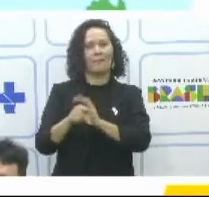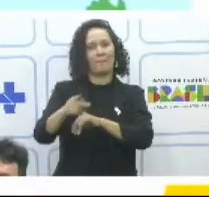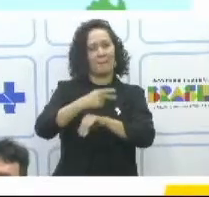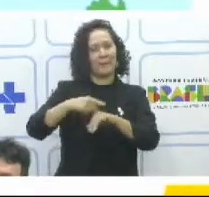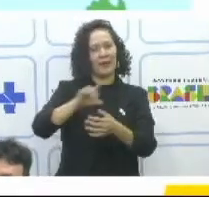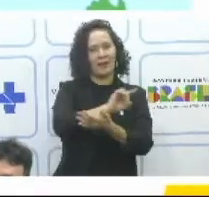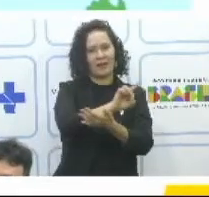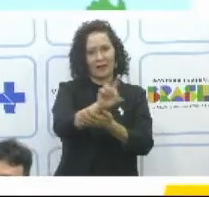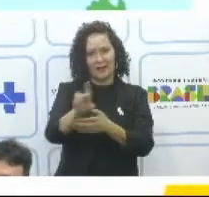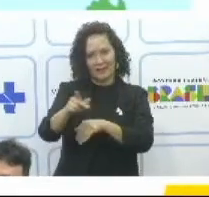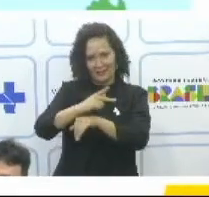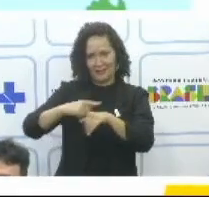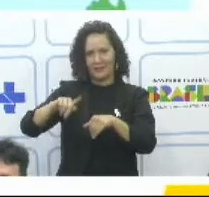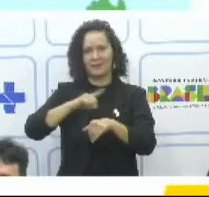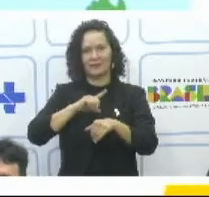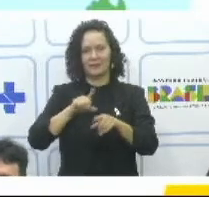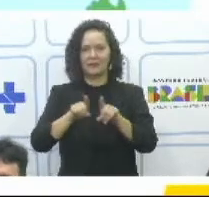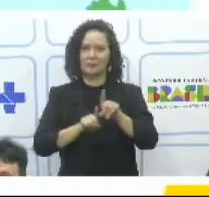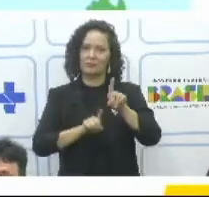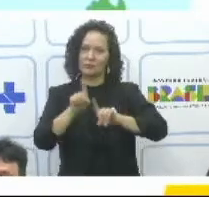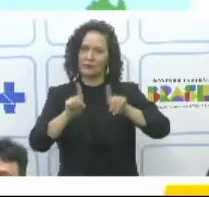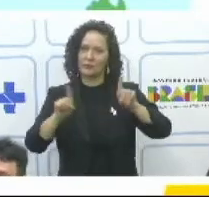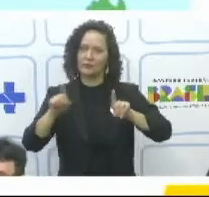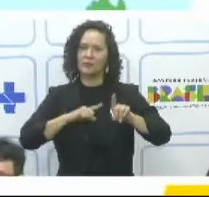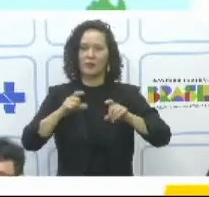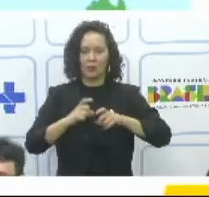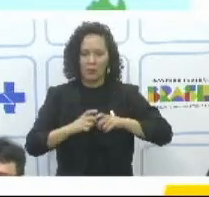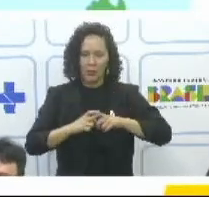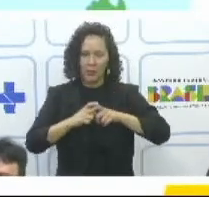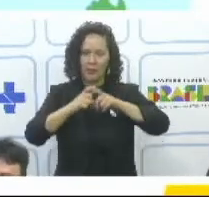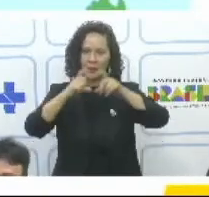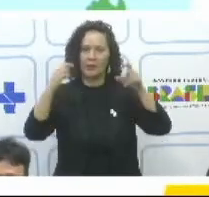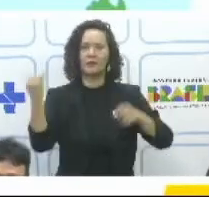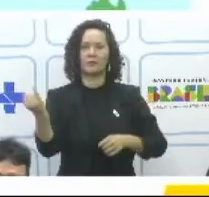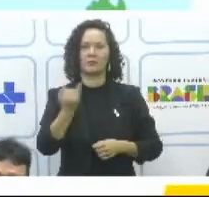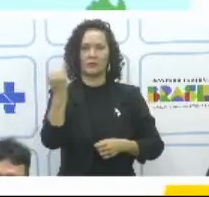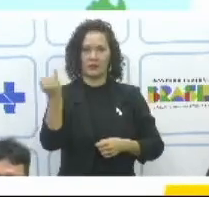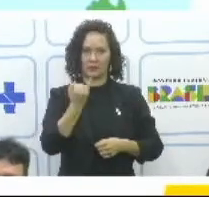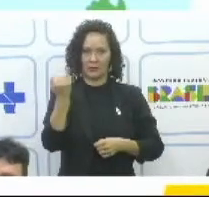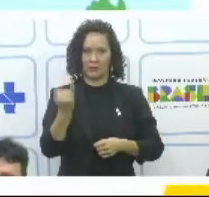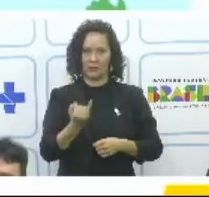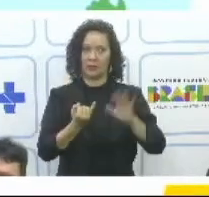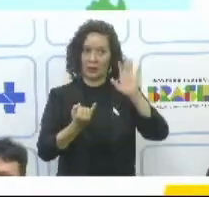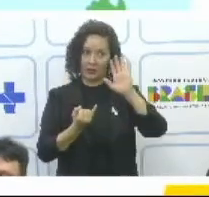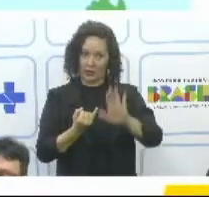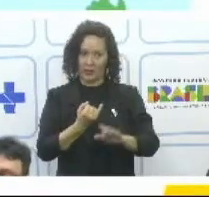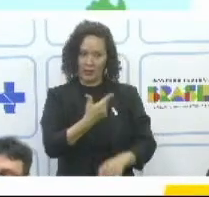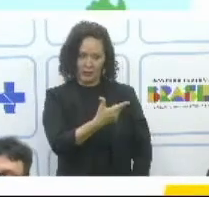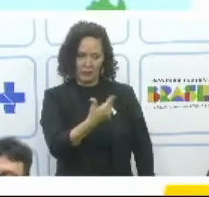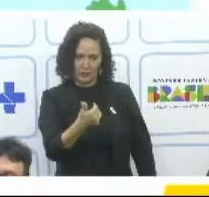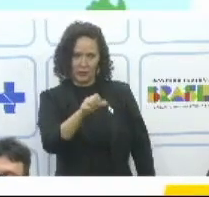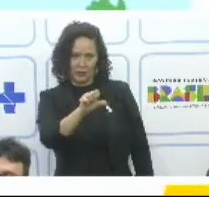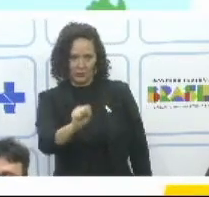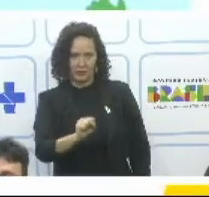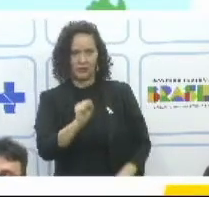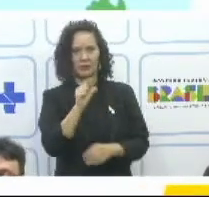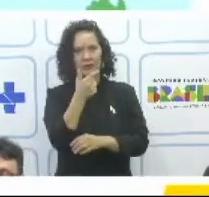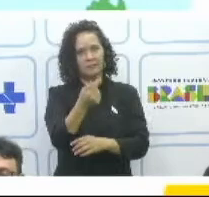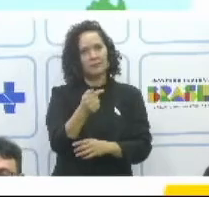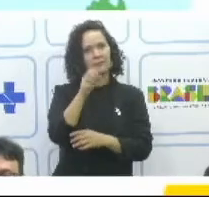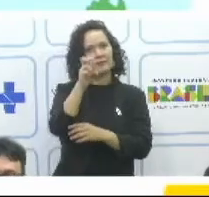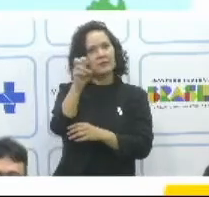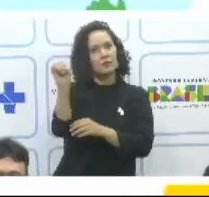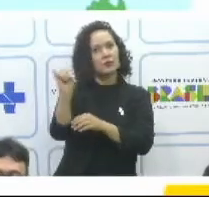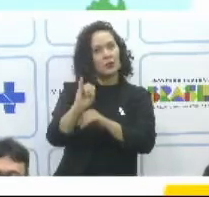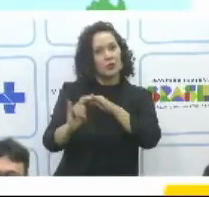países. Né? Também temos, né, um aumento expressivo. Então, em 2018, a gente já tinha 75